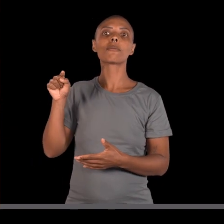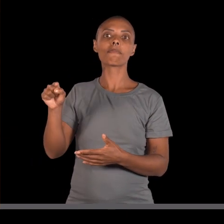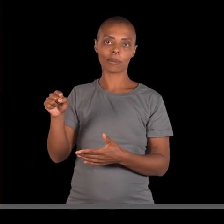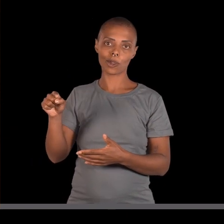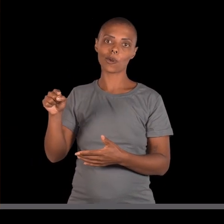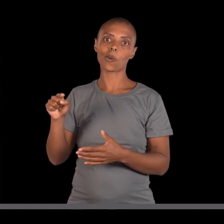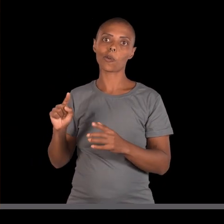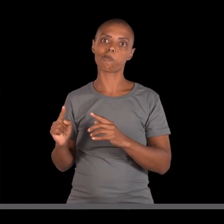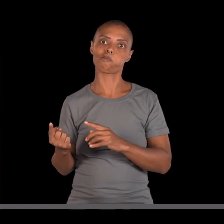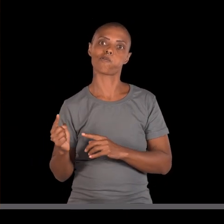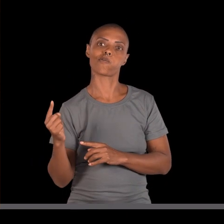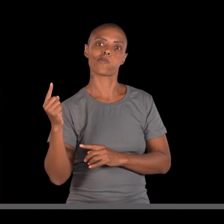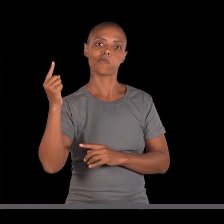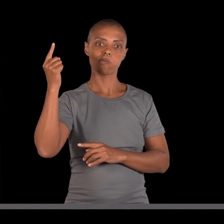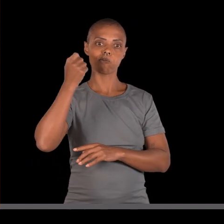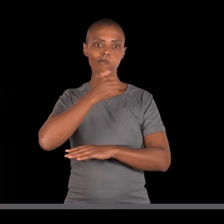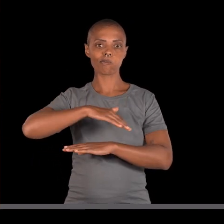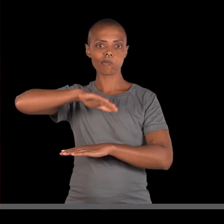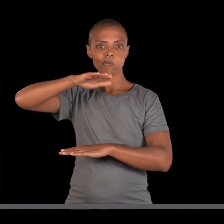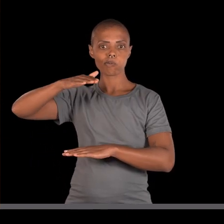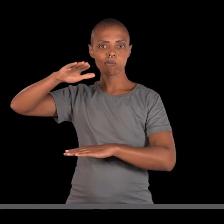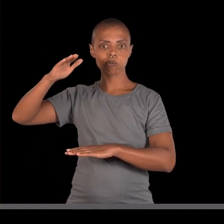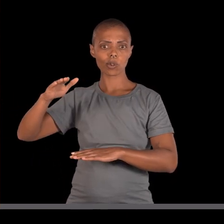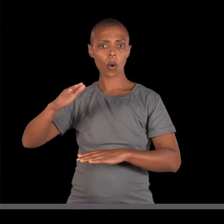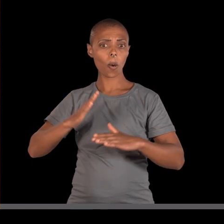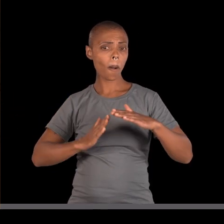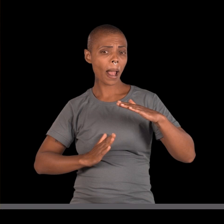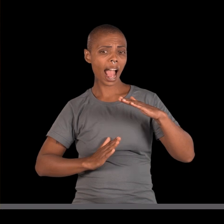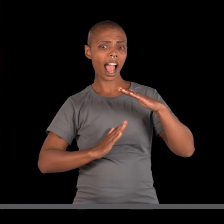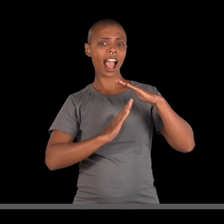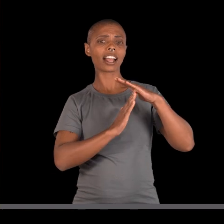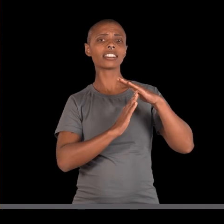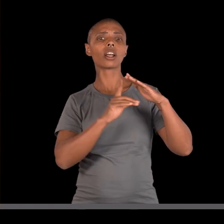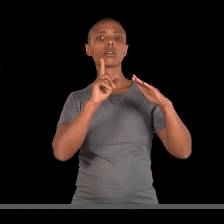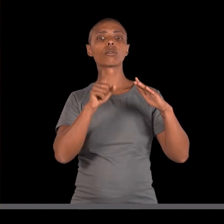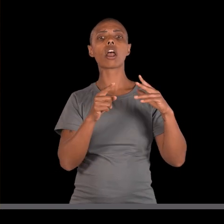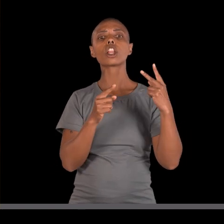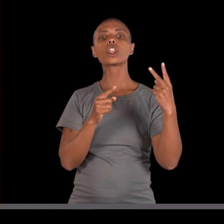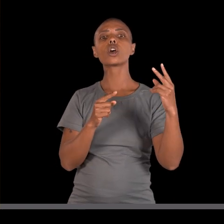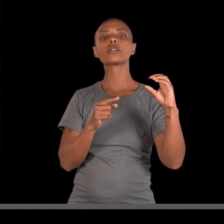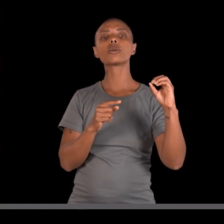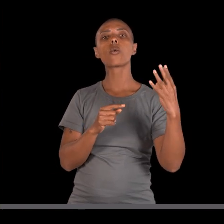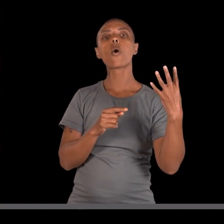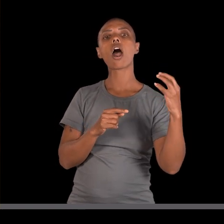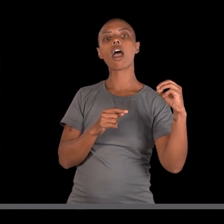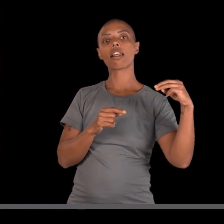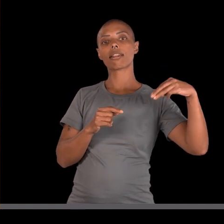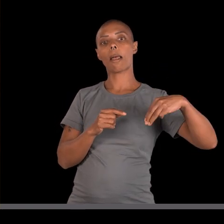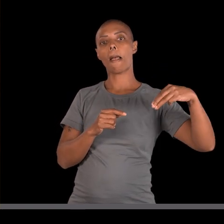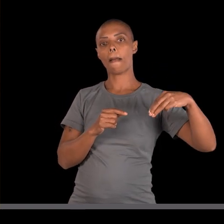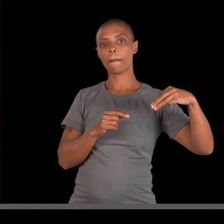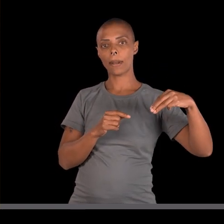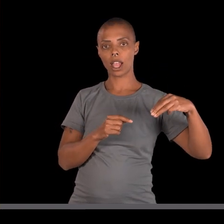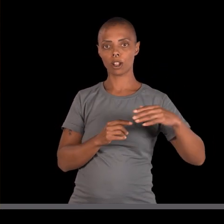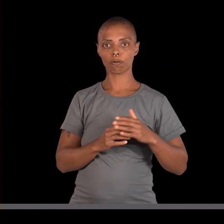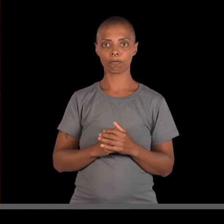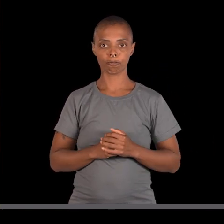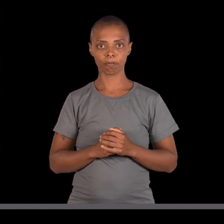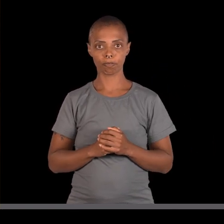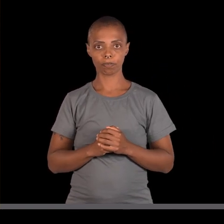montanhas recentes, tá? O ponto culminante é o Monte Mitchell, com 2.040 metros de altitude, aproximadamente.